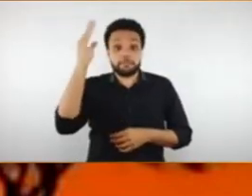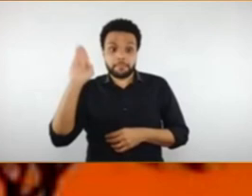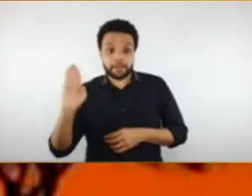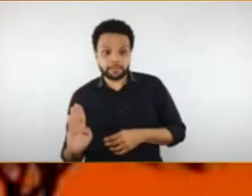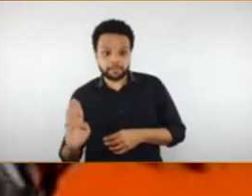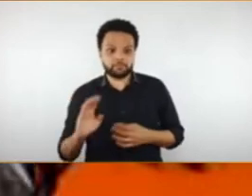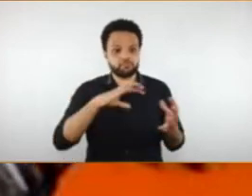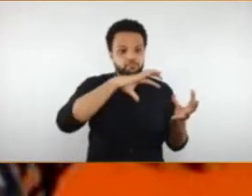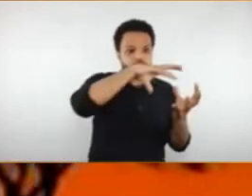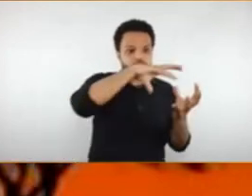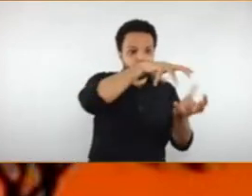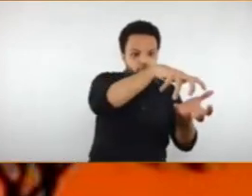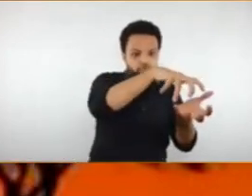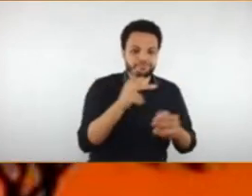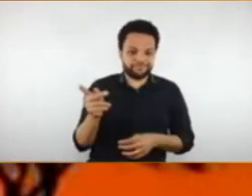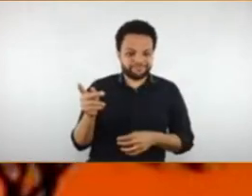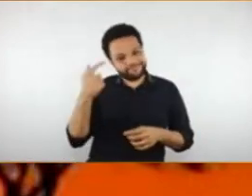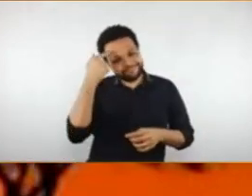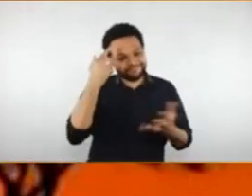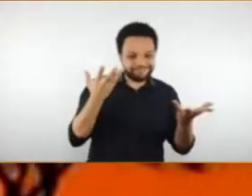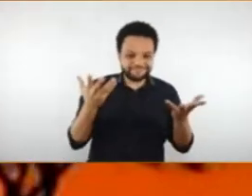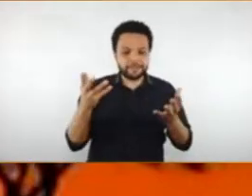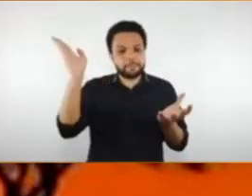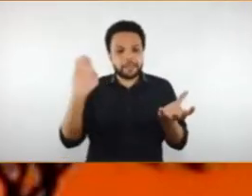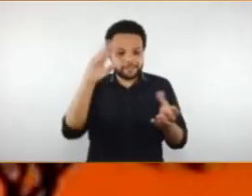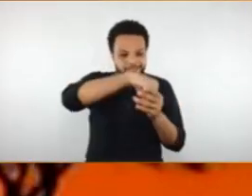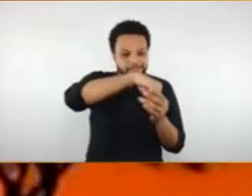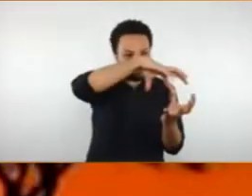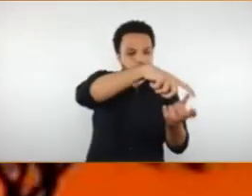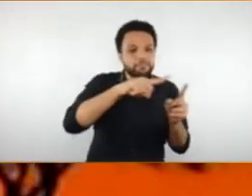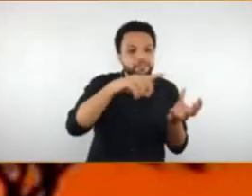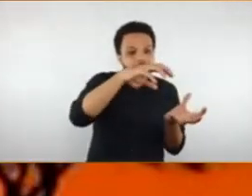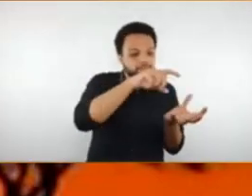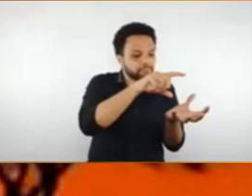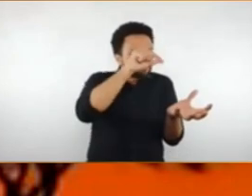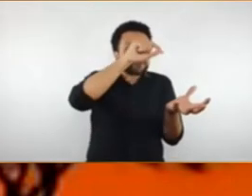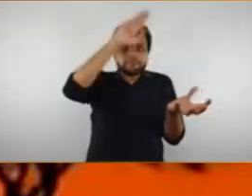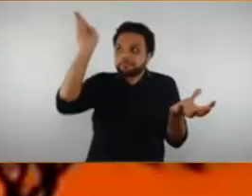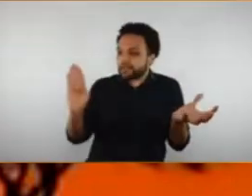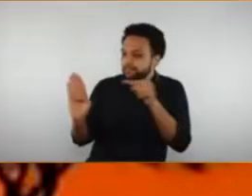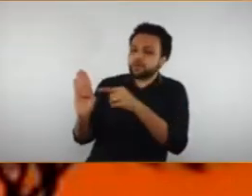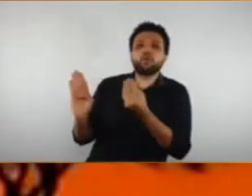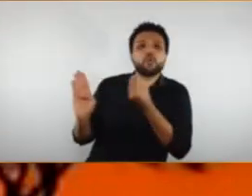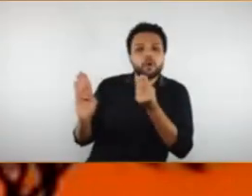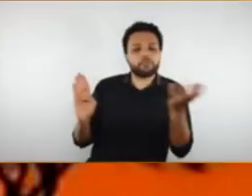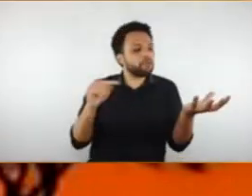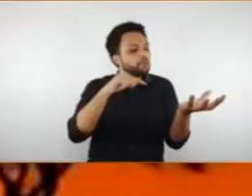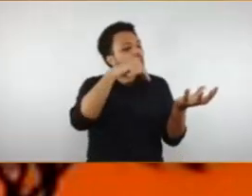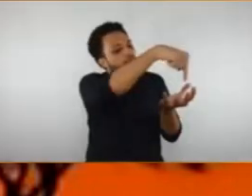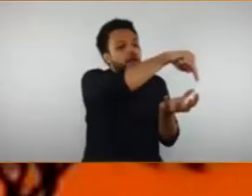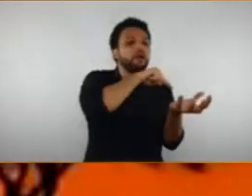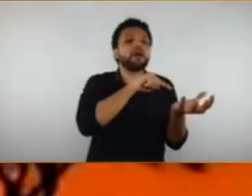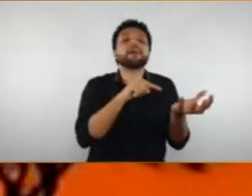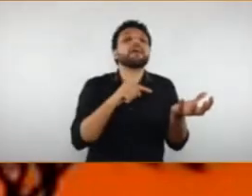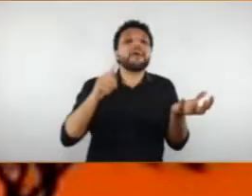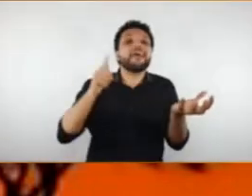serve economicamente, ele serve para a gente vender um lifestyle e ele serve para a gente mudar, né, esse